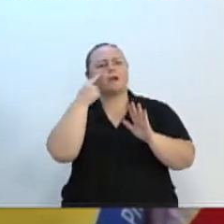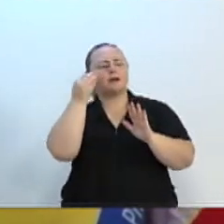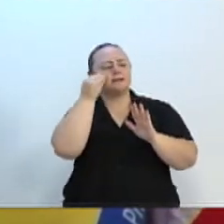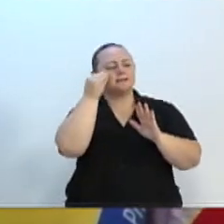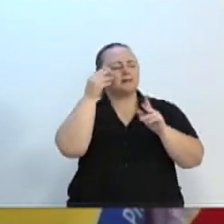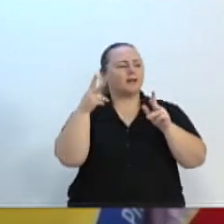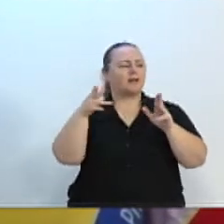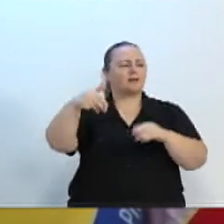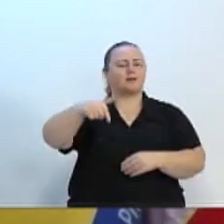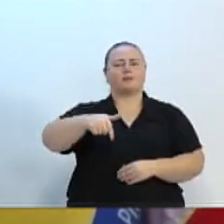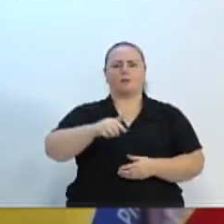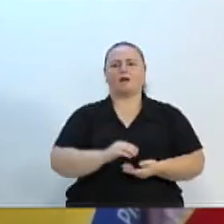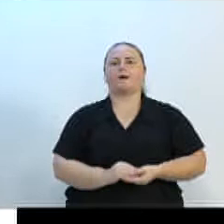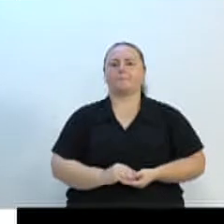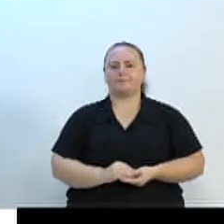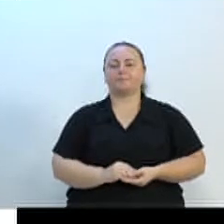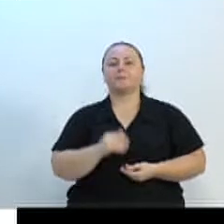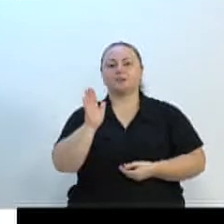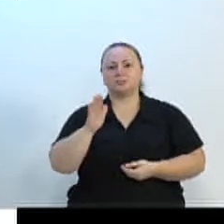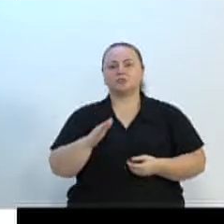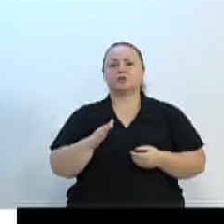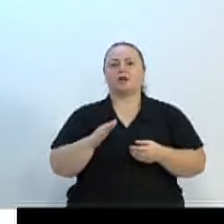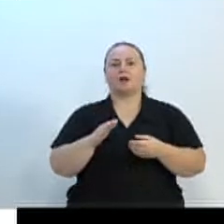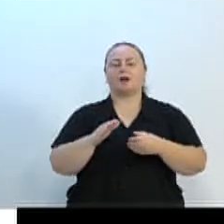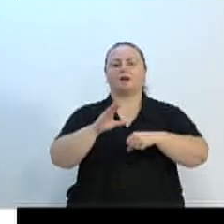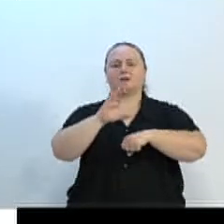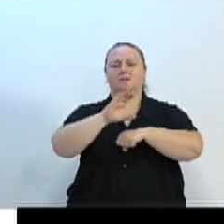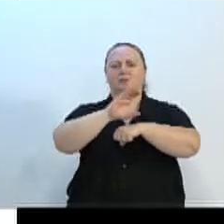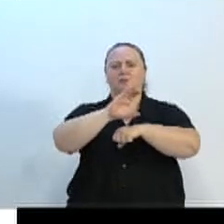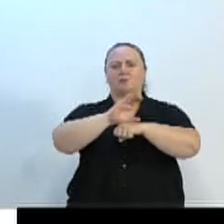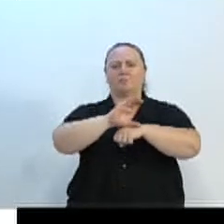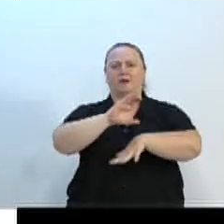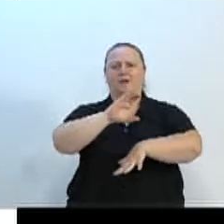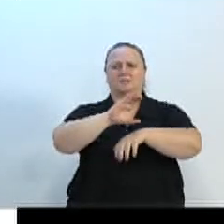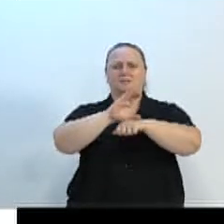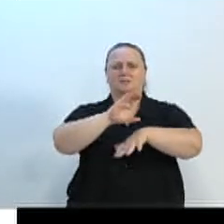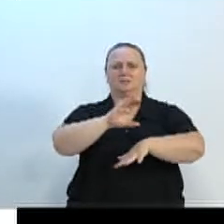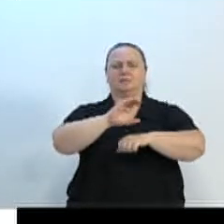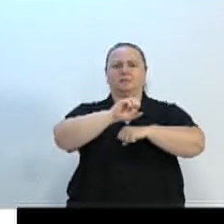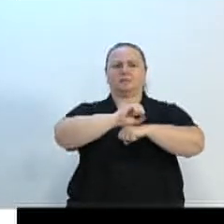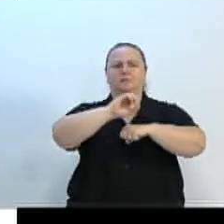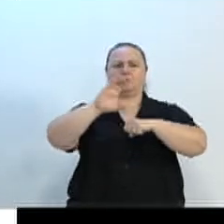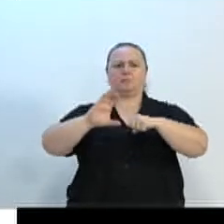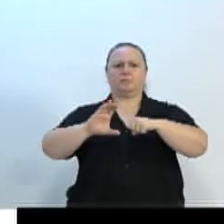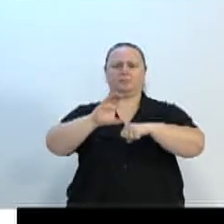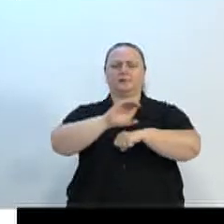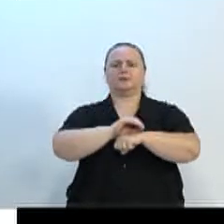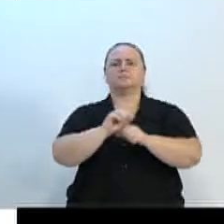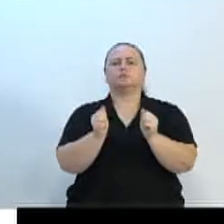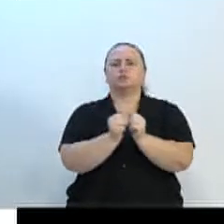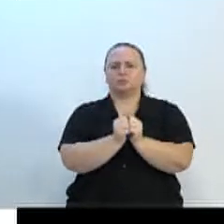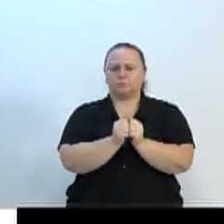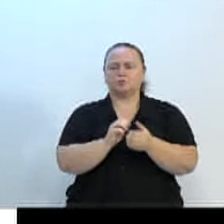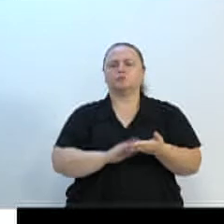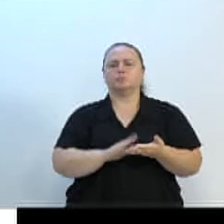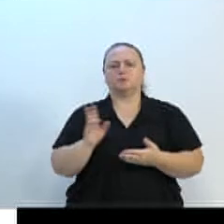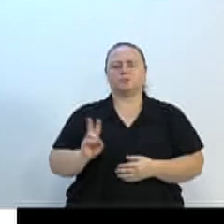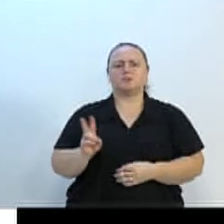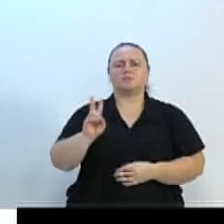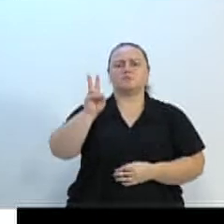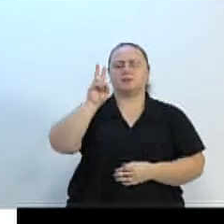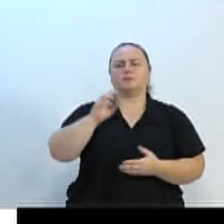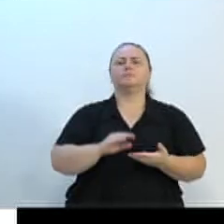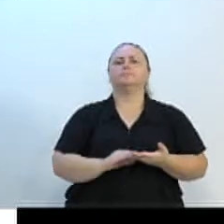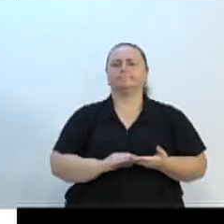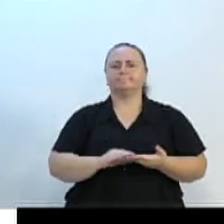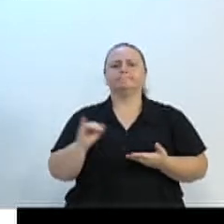uma conversa mais ampla com o CONPED, que é o Conselho da Pessoa com Deficiência, para respeitar, claro, um dos valores muito importantes, que é a participação das pessoas